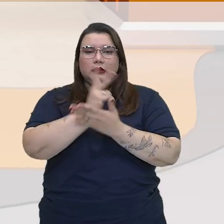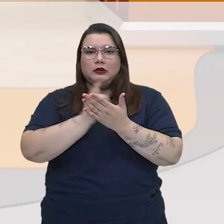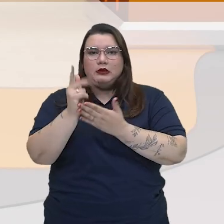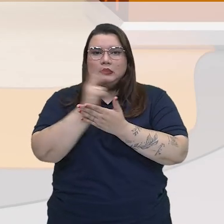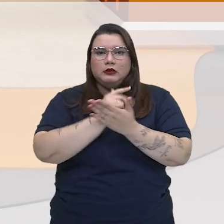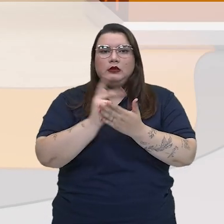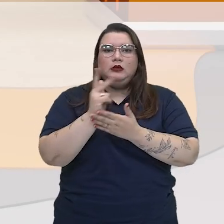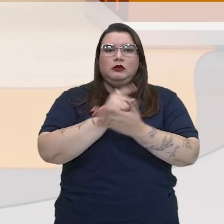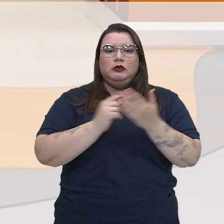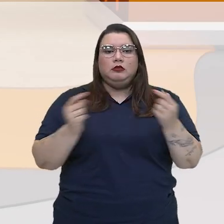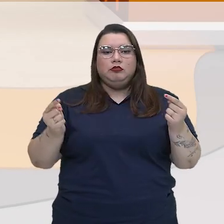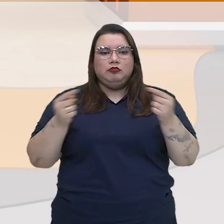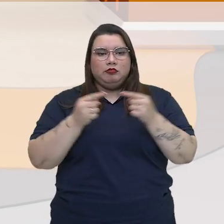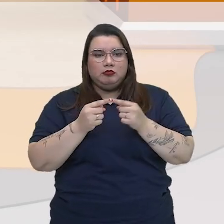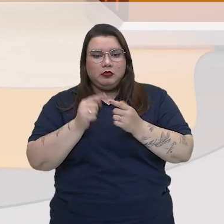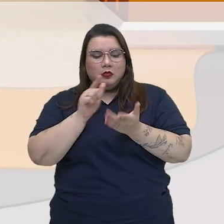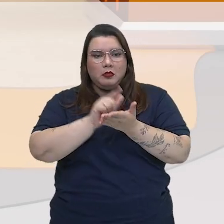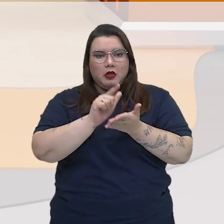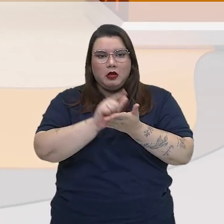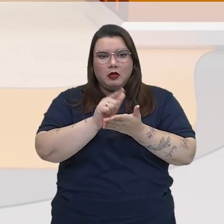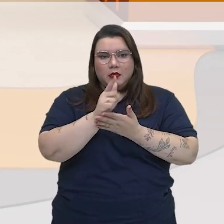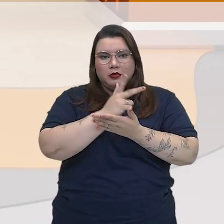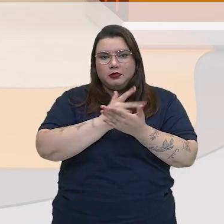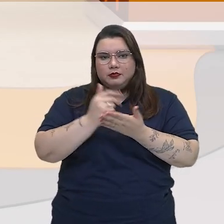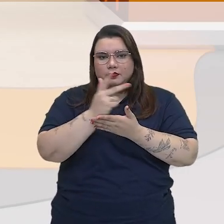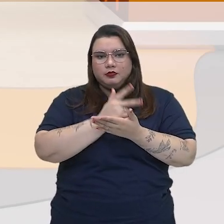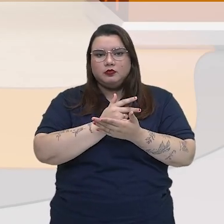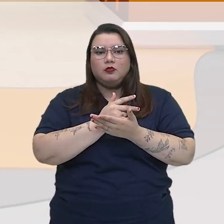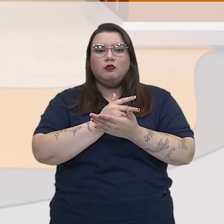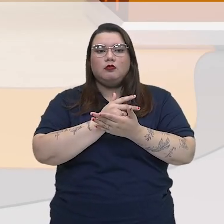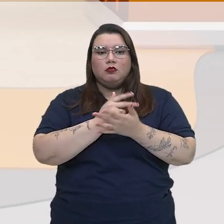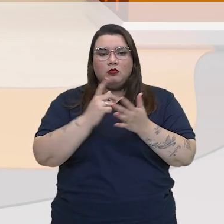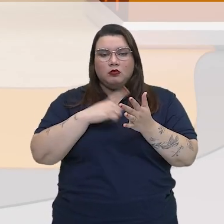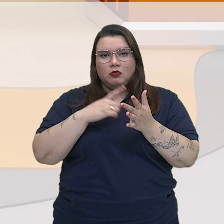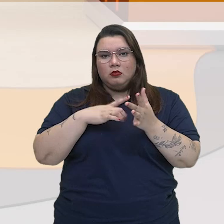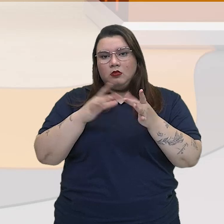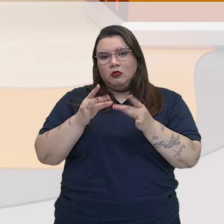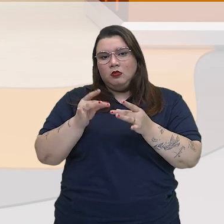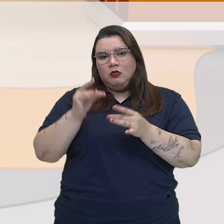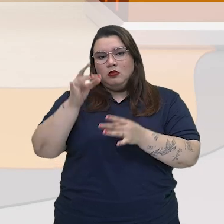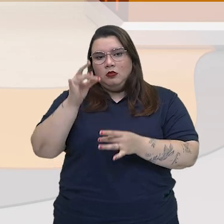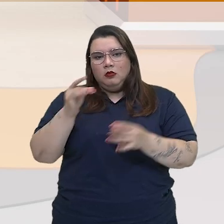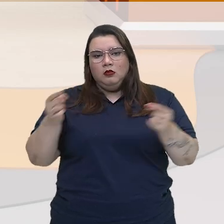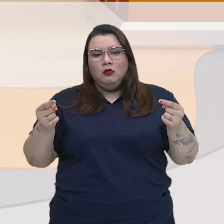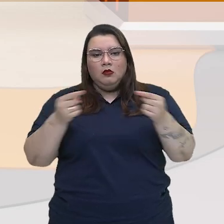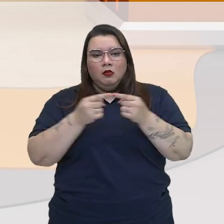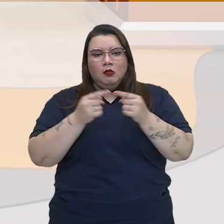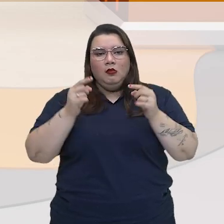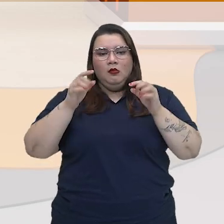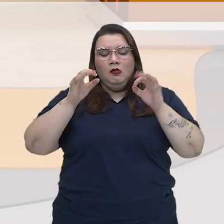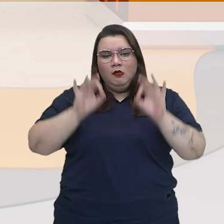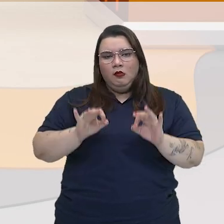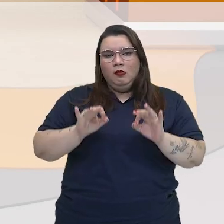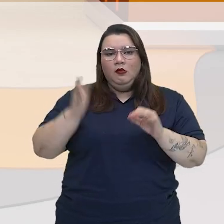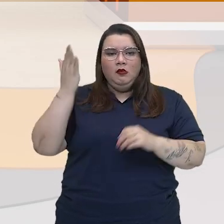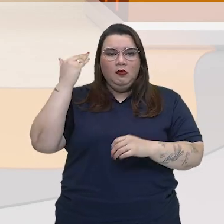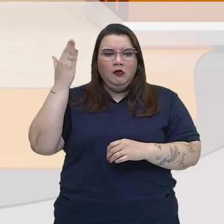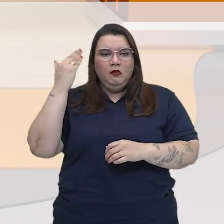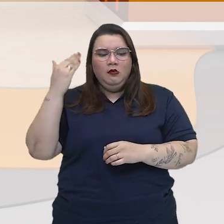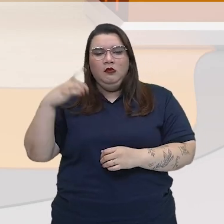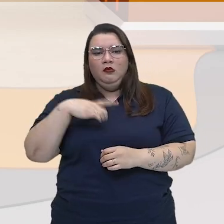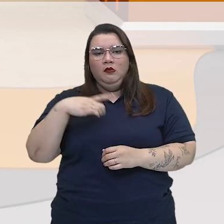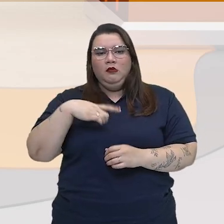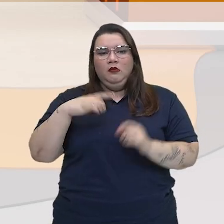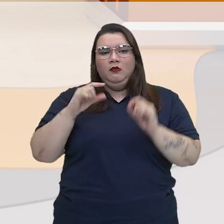ali, de estar colocando no papel com o detalhe, com a proporção real. Antigamente se